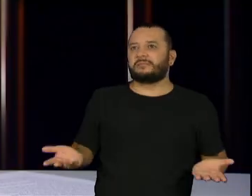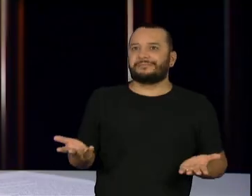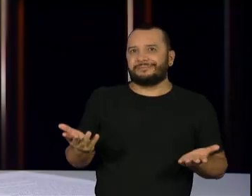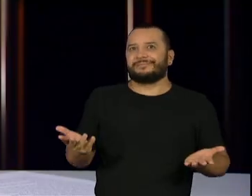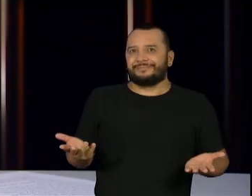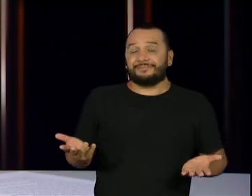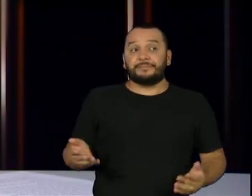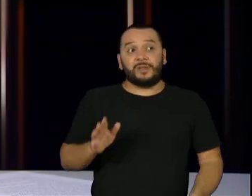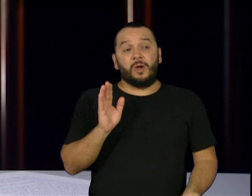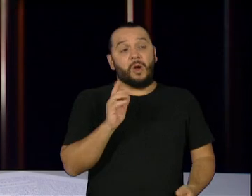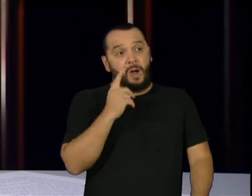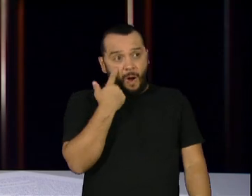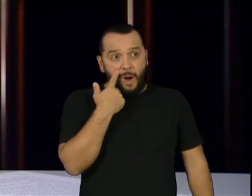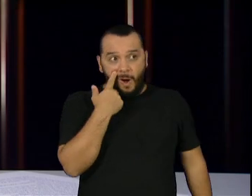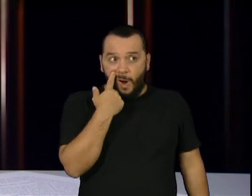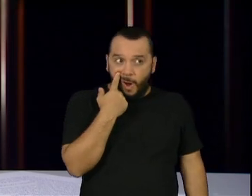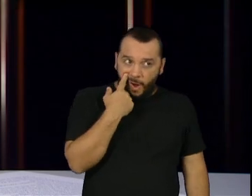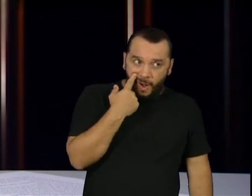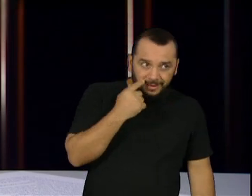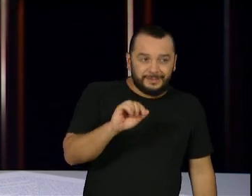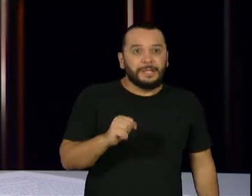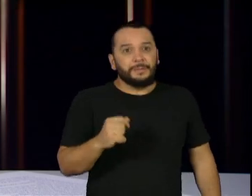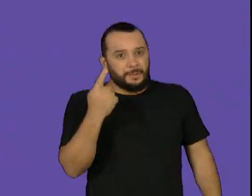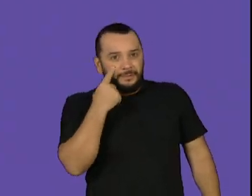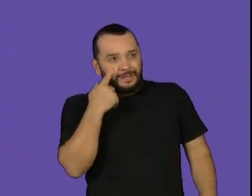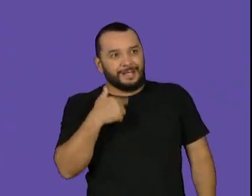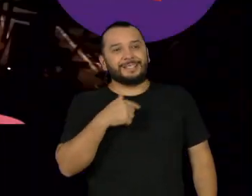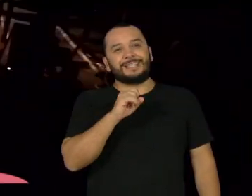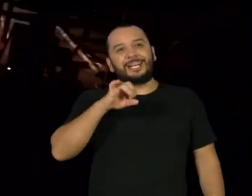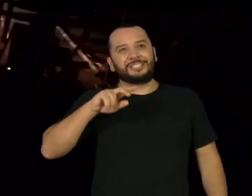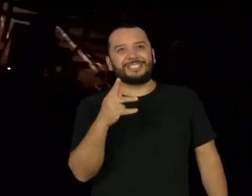Ai. Vamos ouvir as sardinhas aqui?